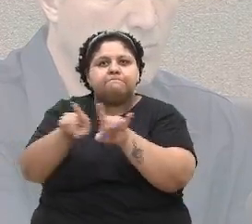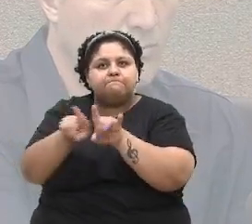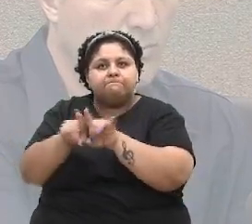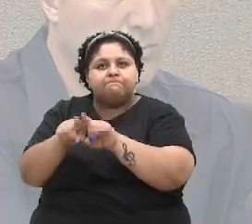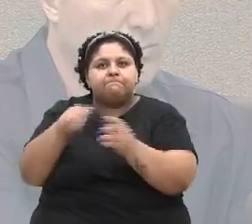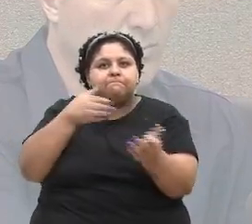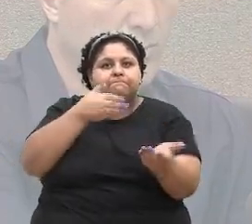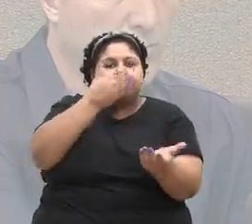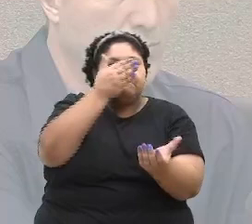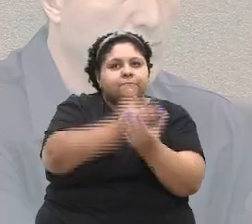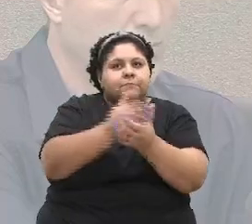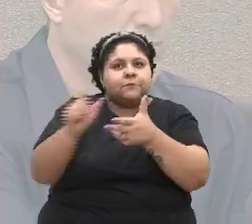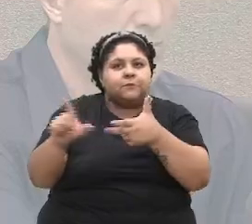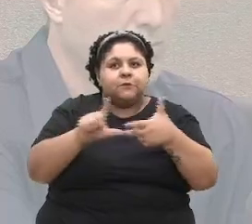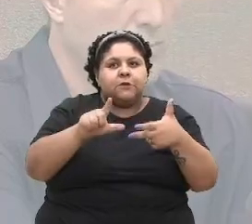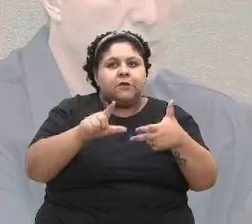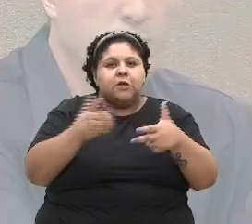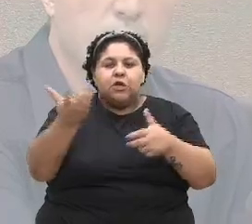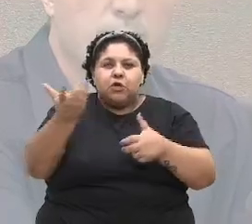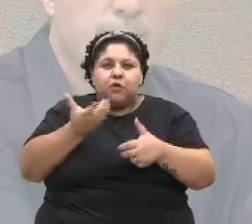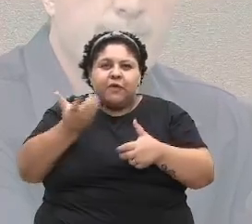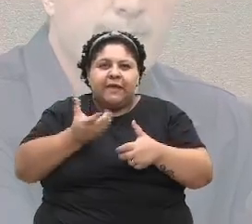a vontade dos representantes do povo.